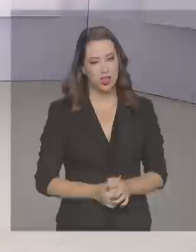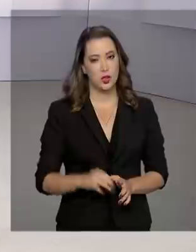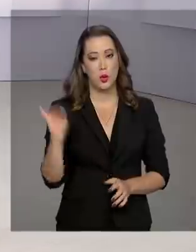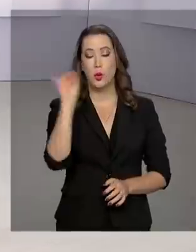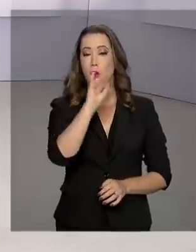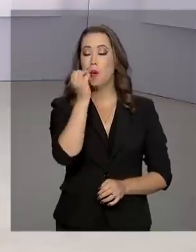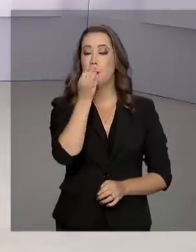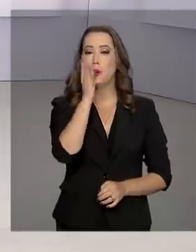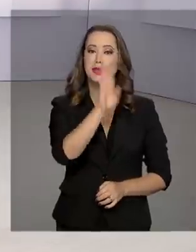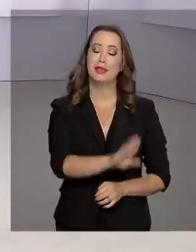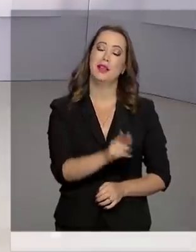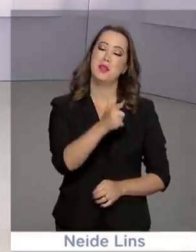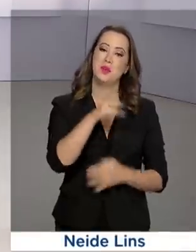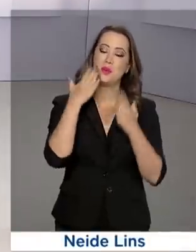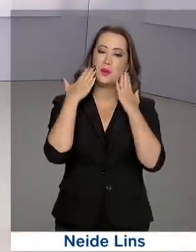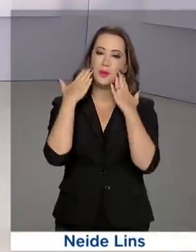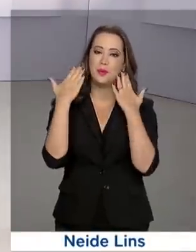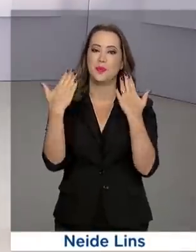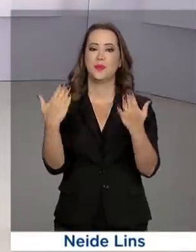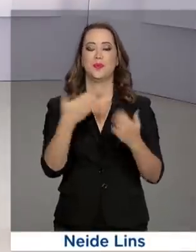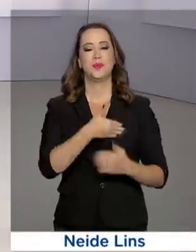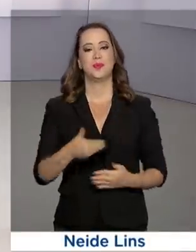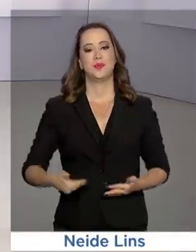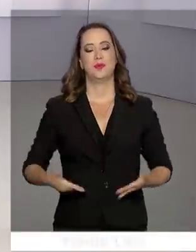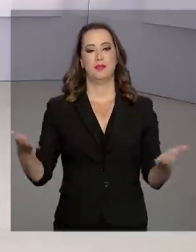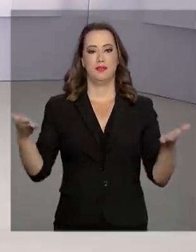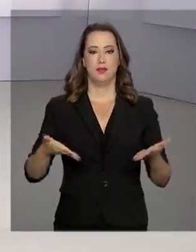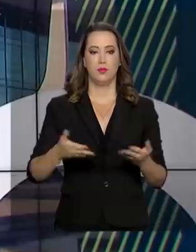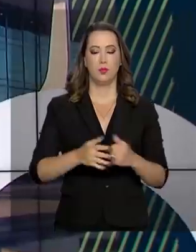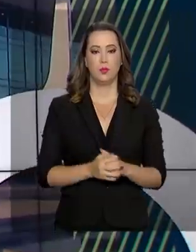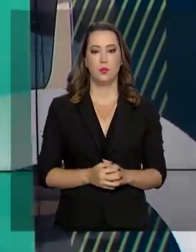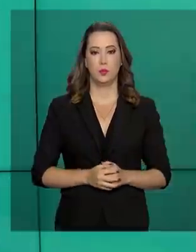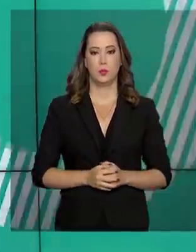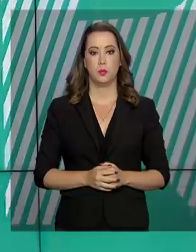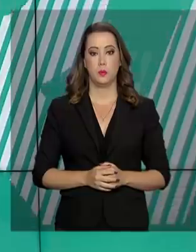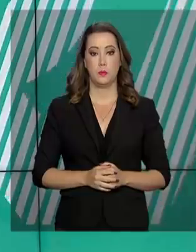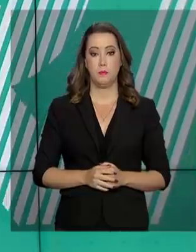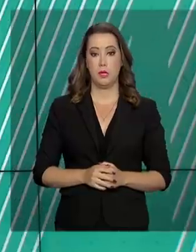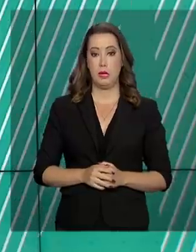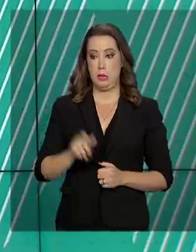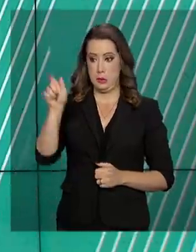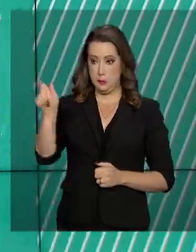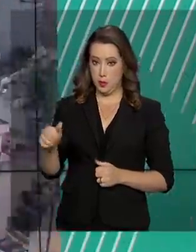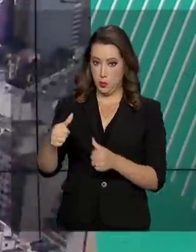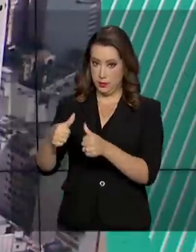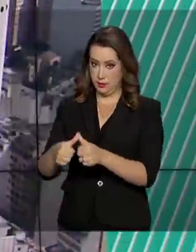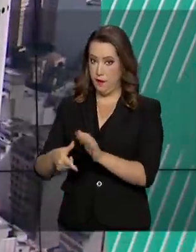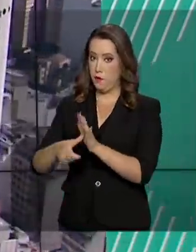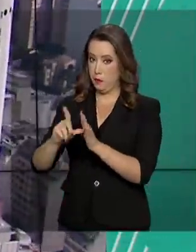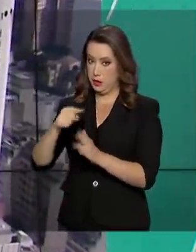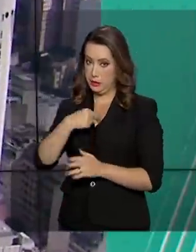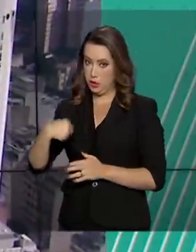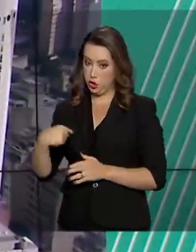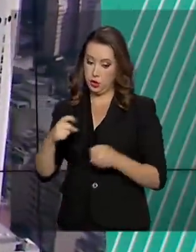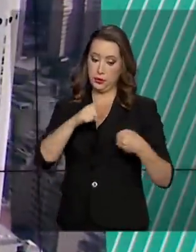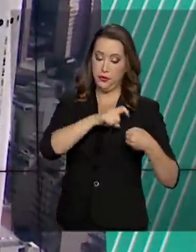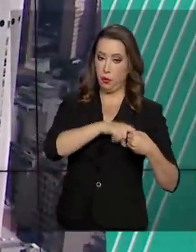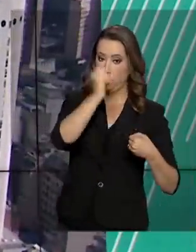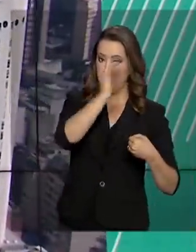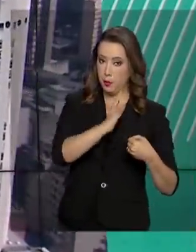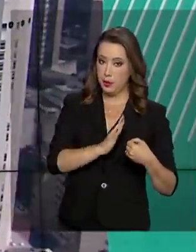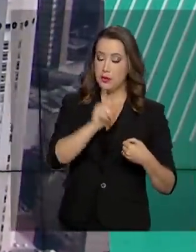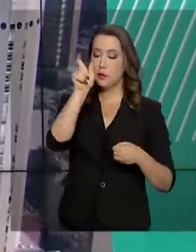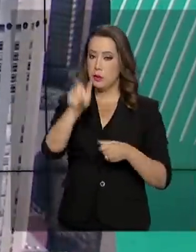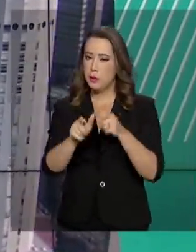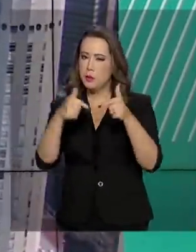o olá boa tarde estamos de volta com mais uma edição do governo agora os repatriados da china e os envolvidos